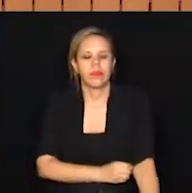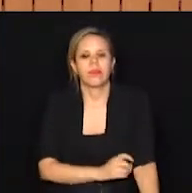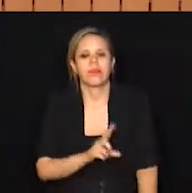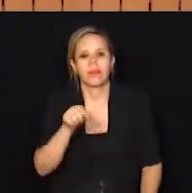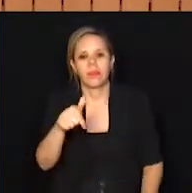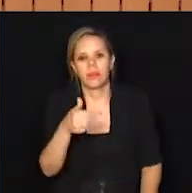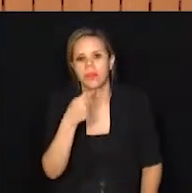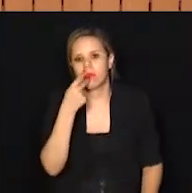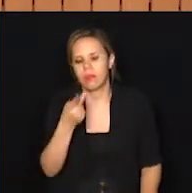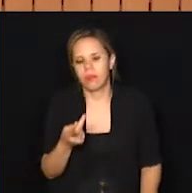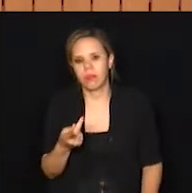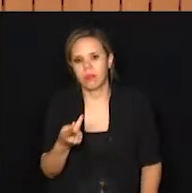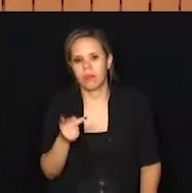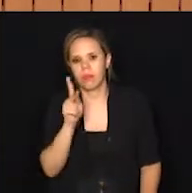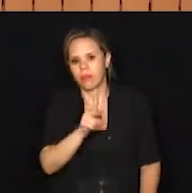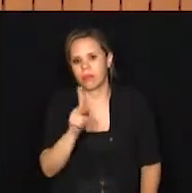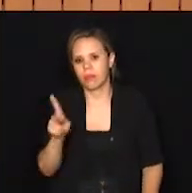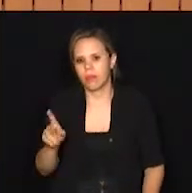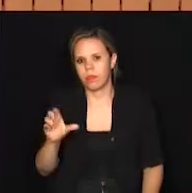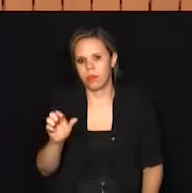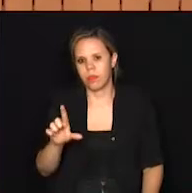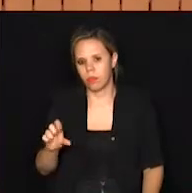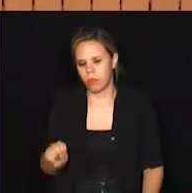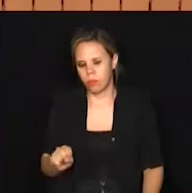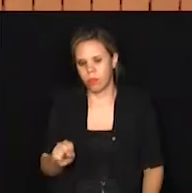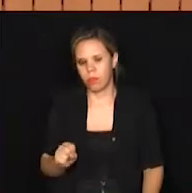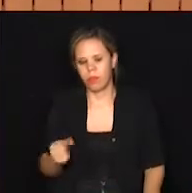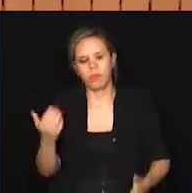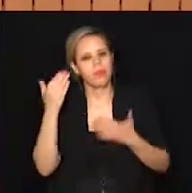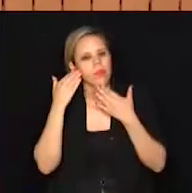depois o professor Carlos Virgílio. Professora Sueli,